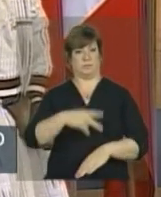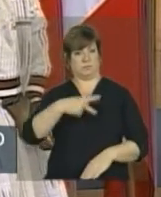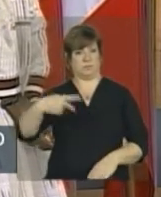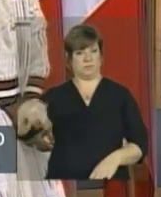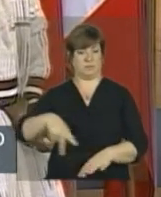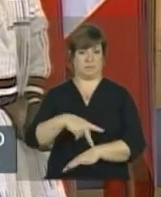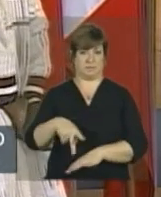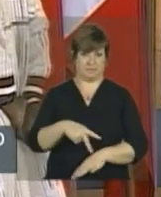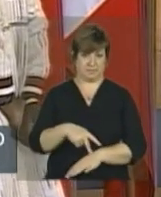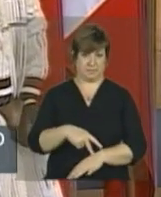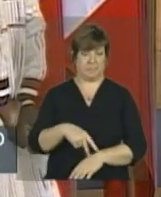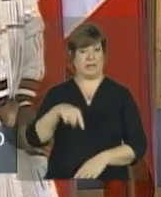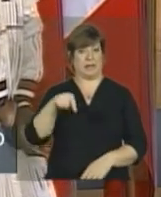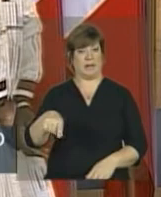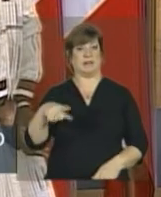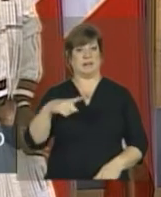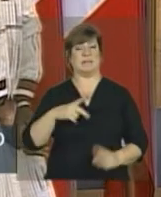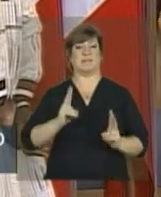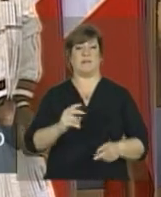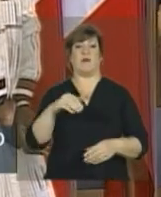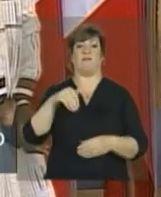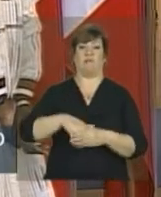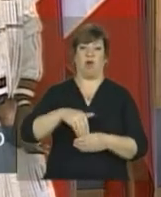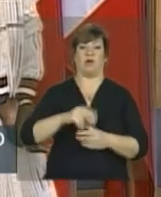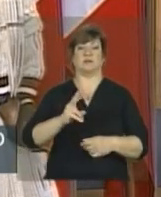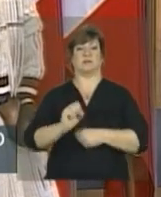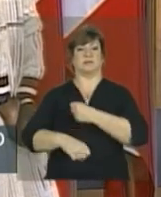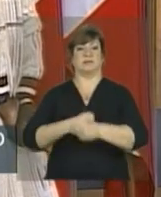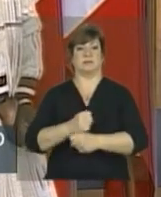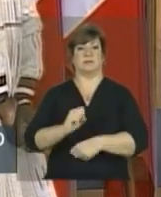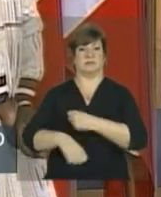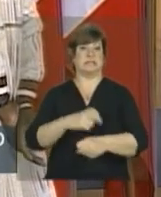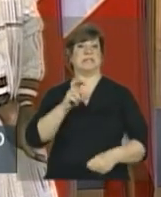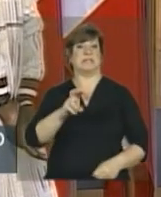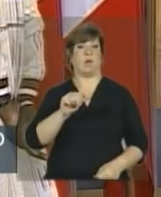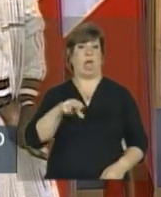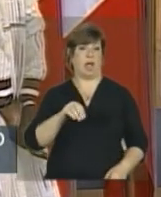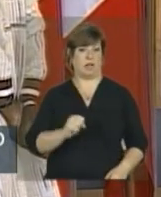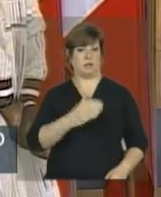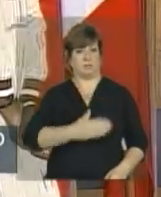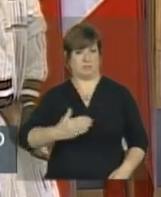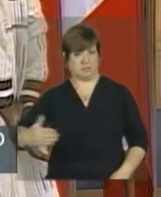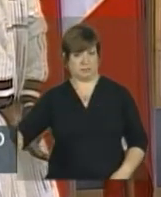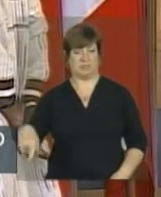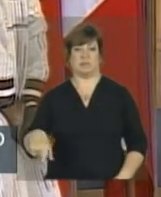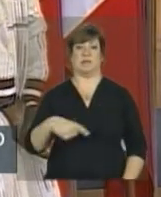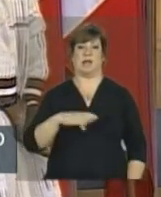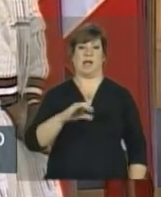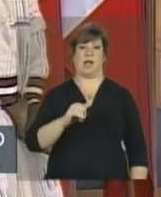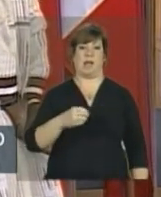eleito para mandato de 5 anos. O parlamento consiste em 2 câmaras, a Câmara